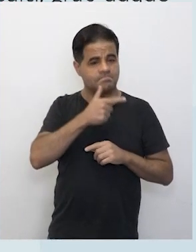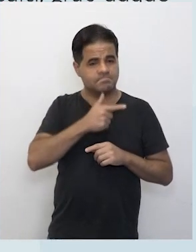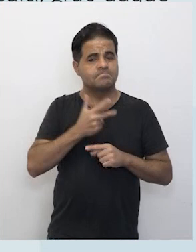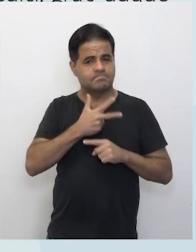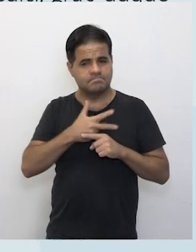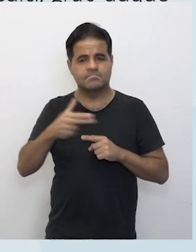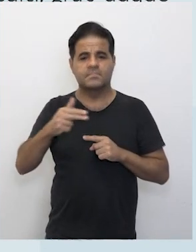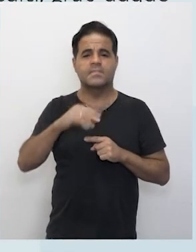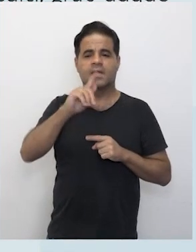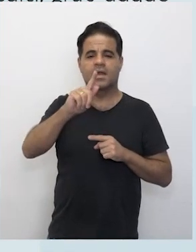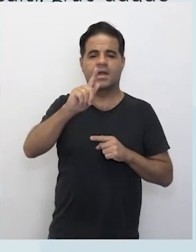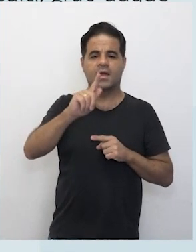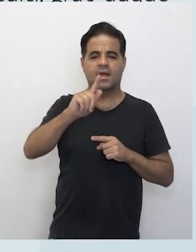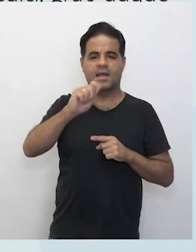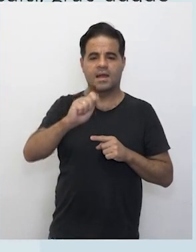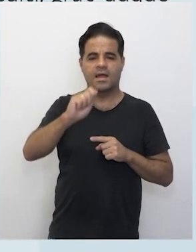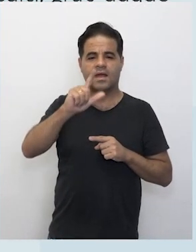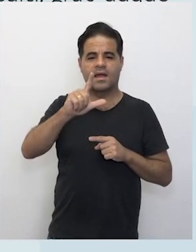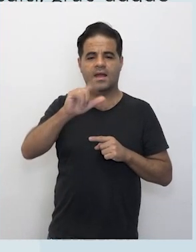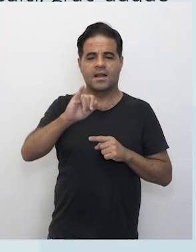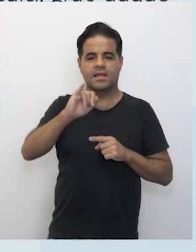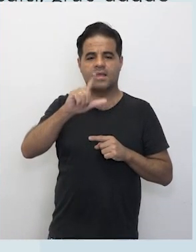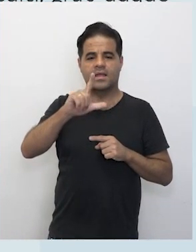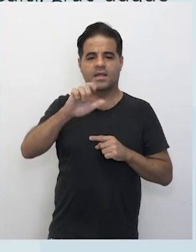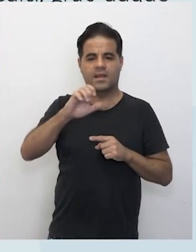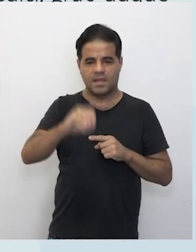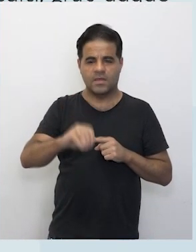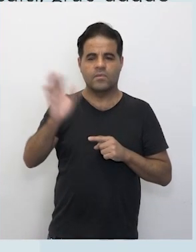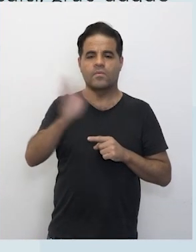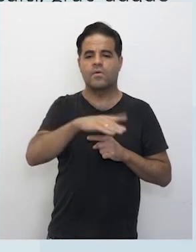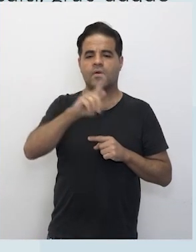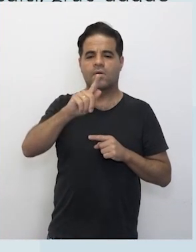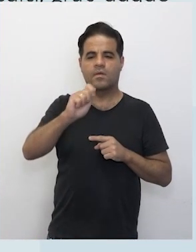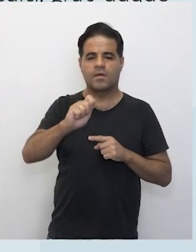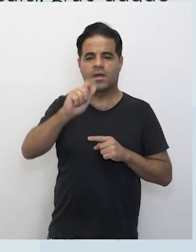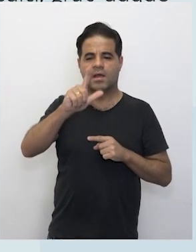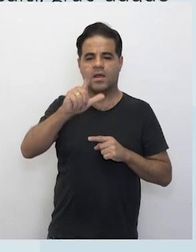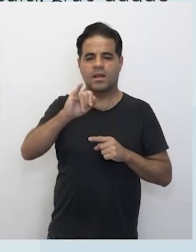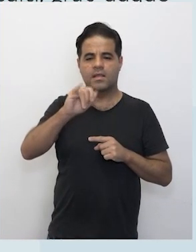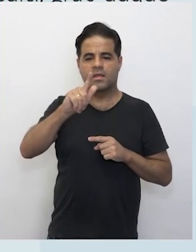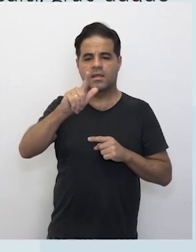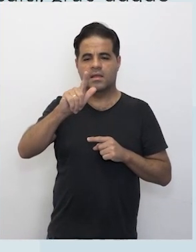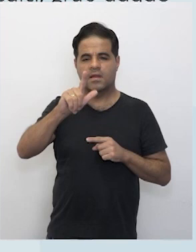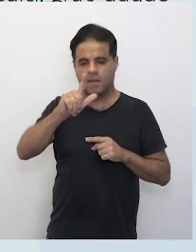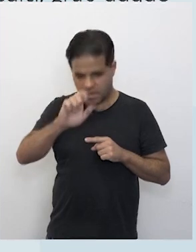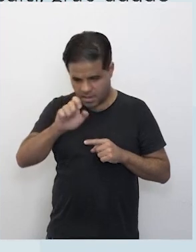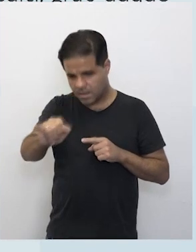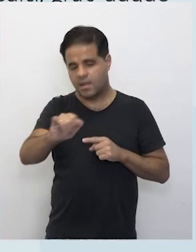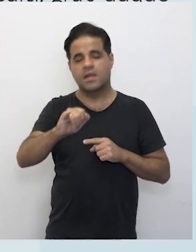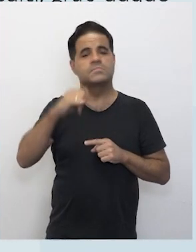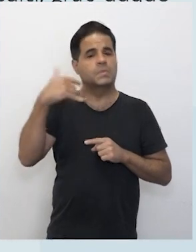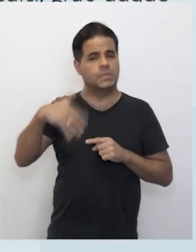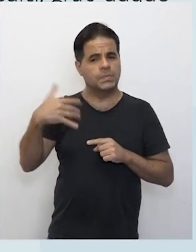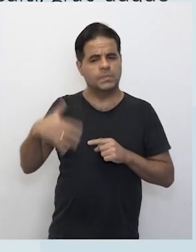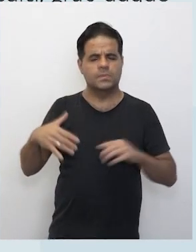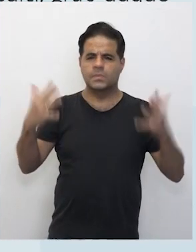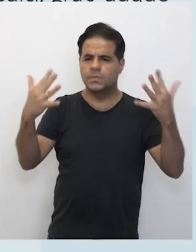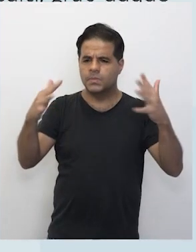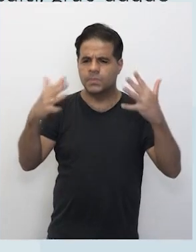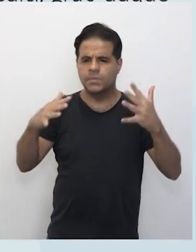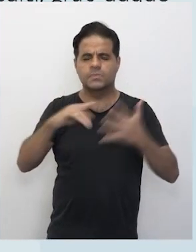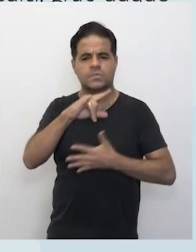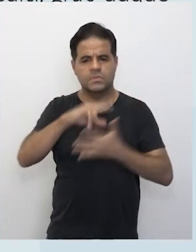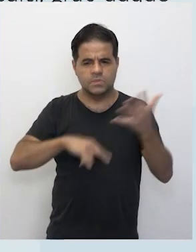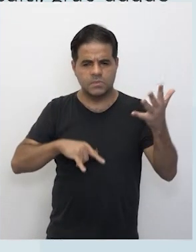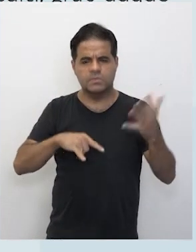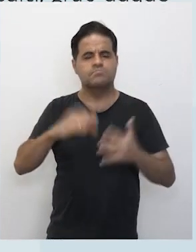Galilei, o grande cientista desse período, né? Como sugere uma carta de 1635, ou seja, um vestígio, um documento histórico